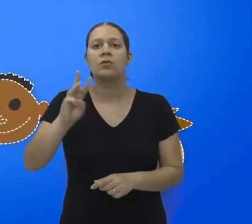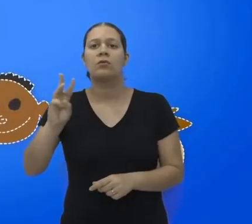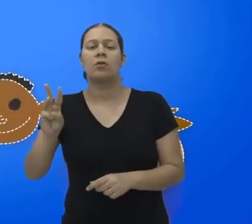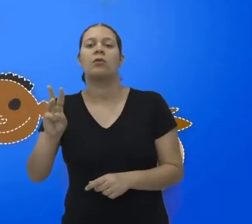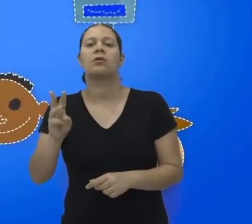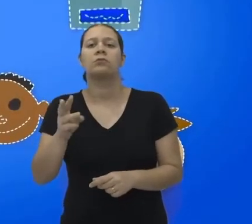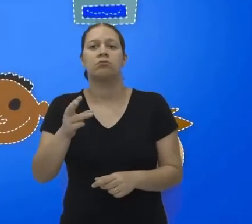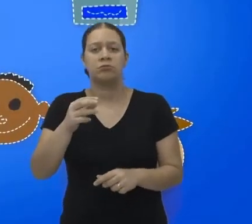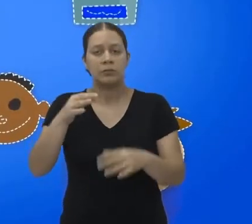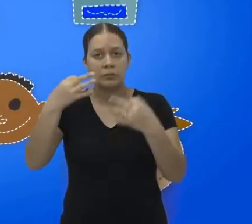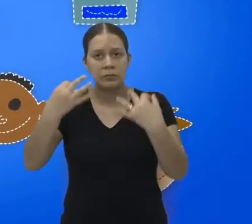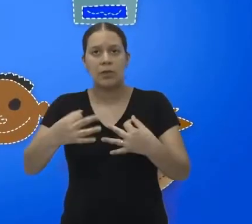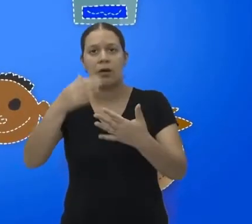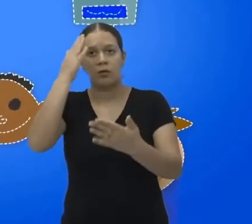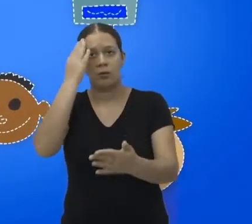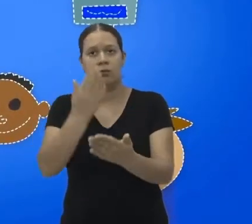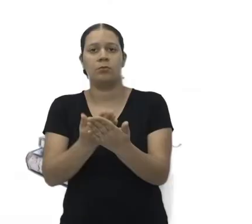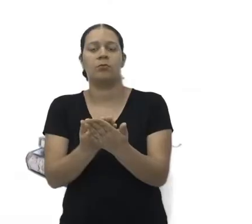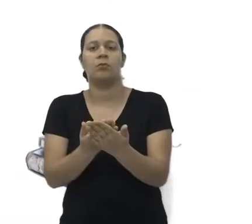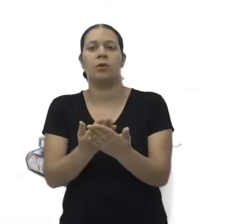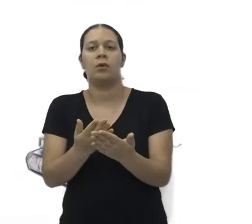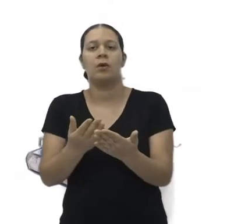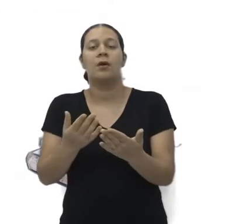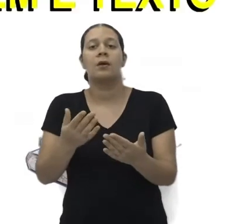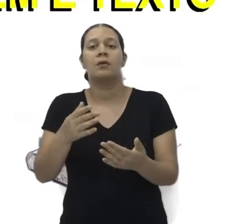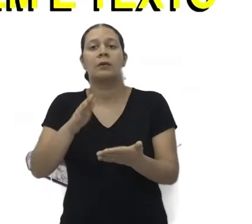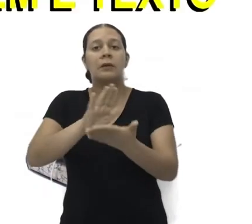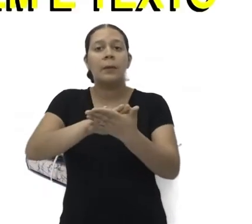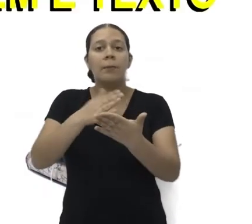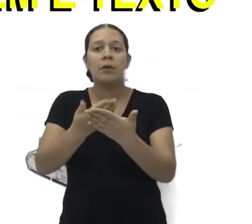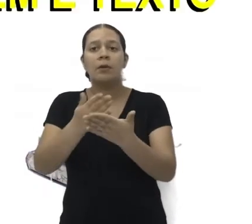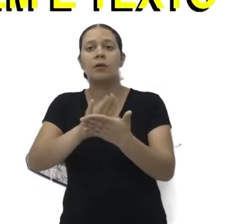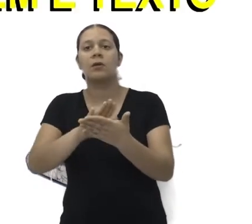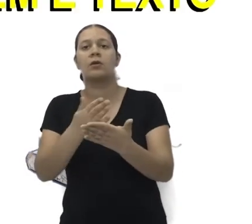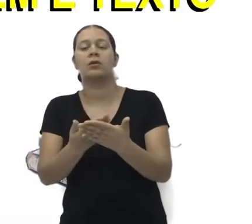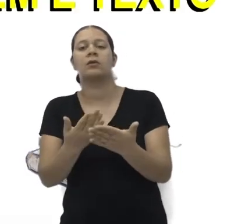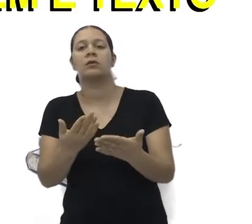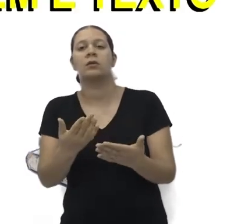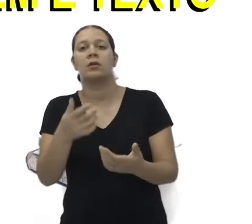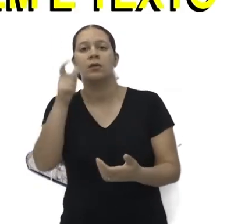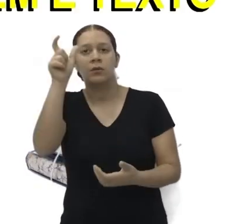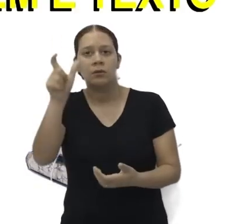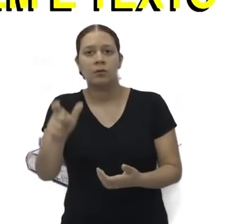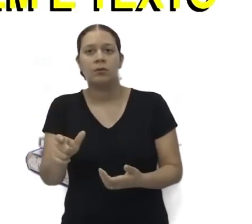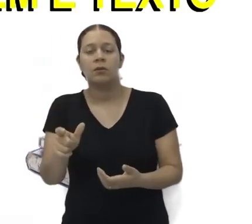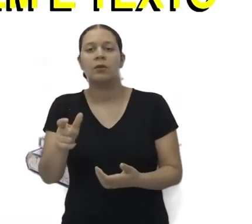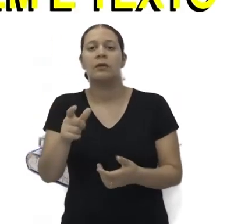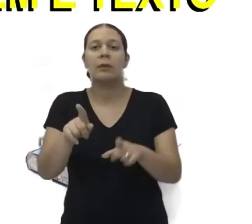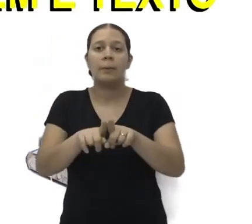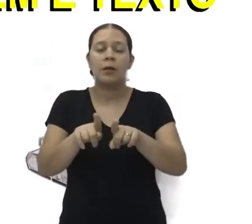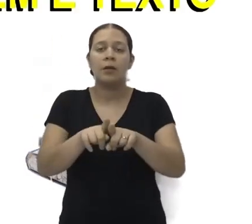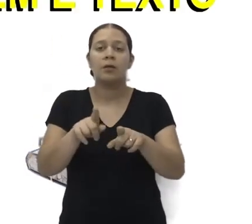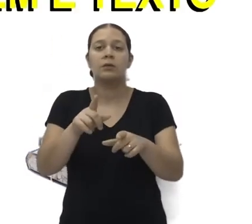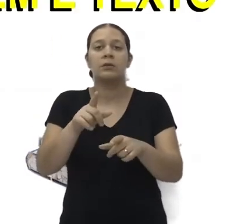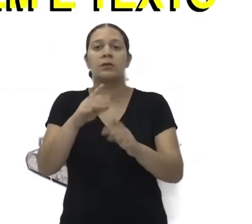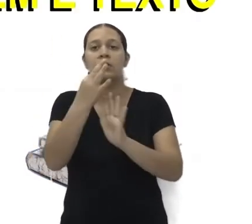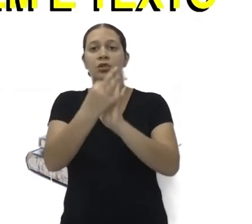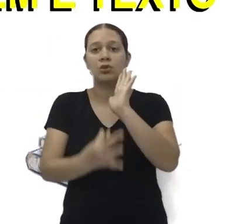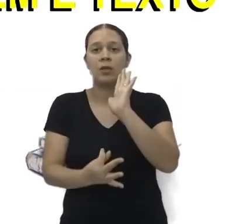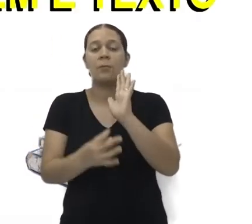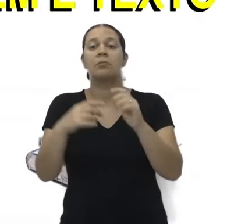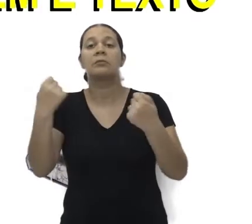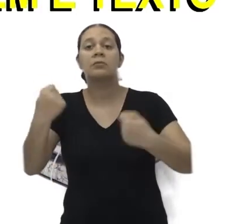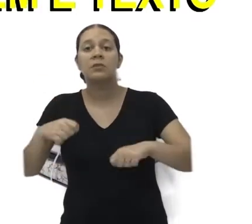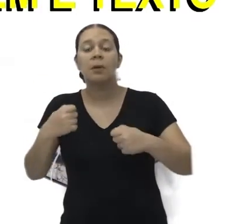sites e fontes confiáveis. Isso tem a ver muito com a interpretação de imagem e texto.